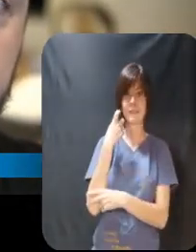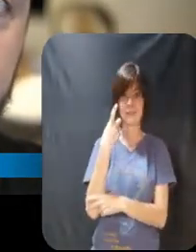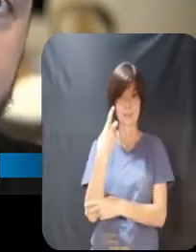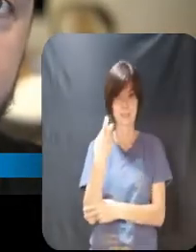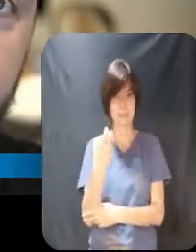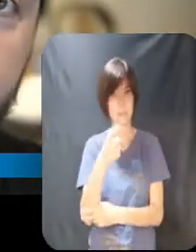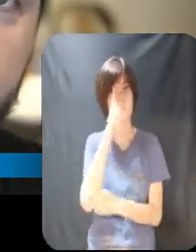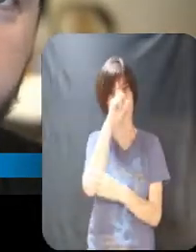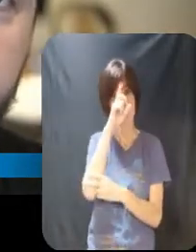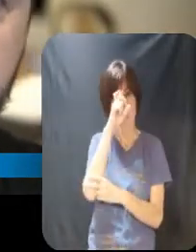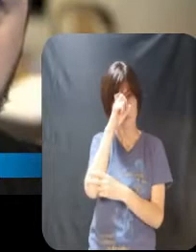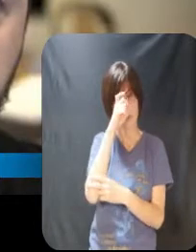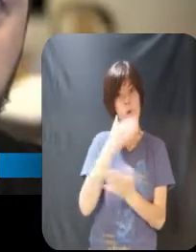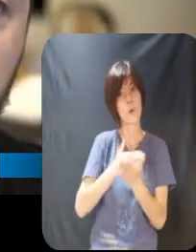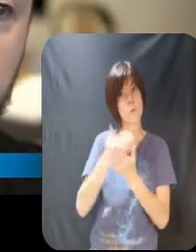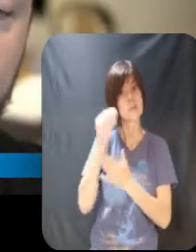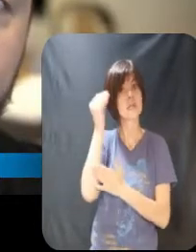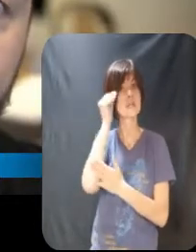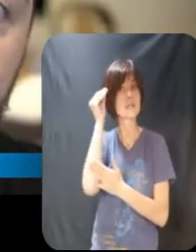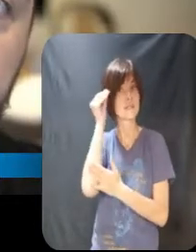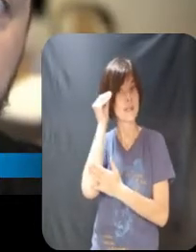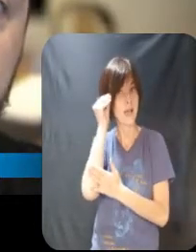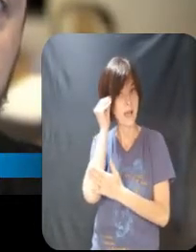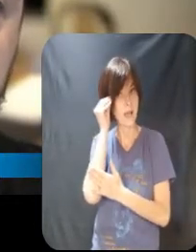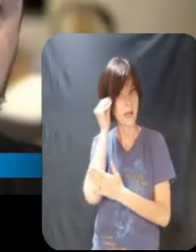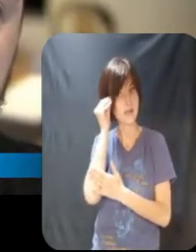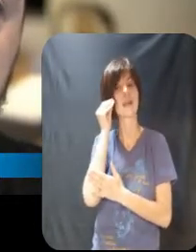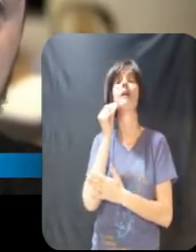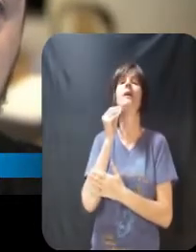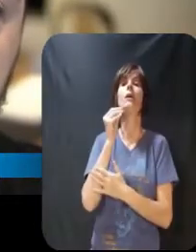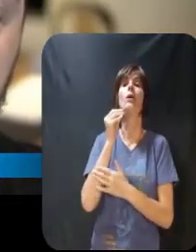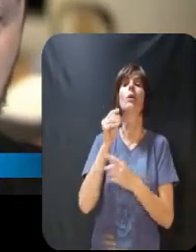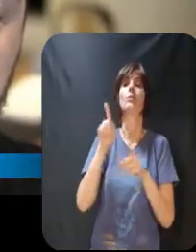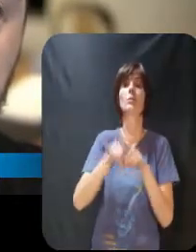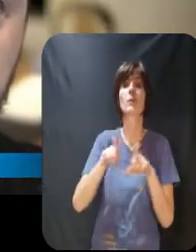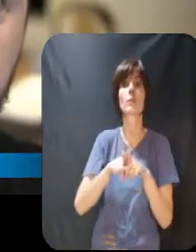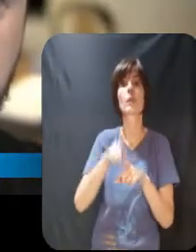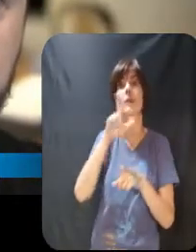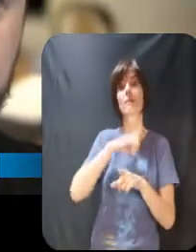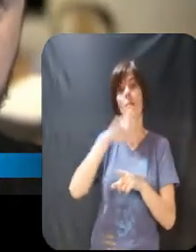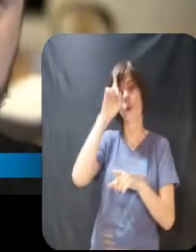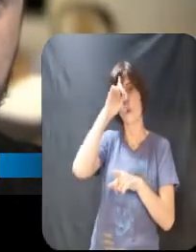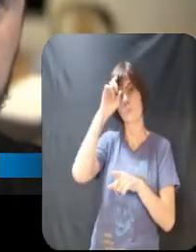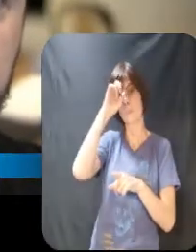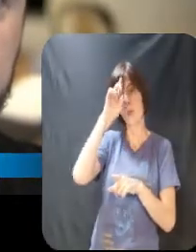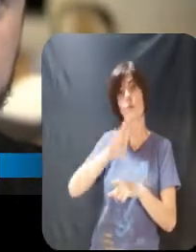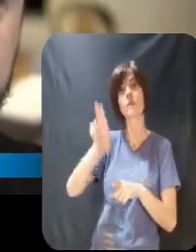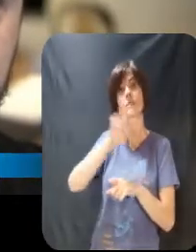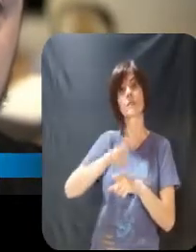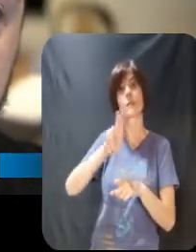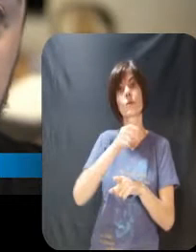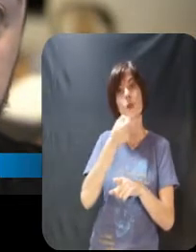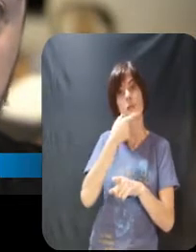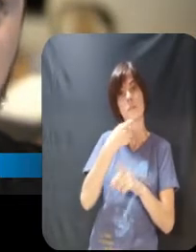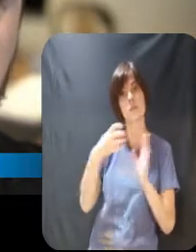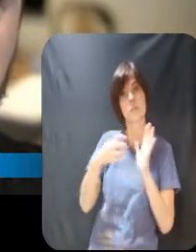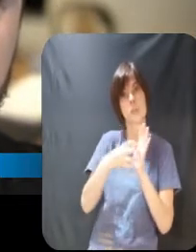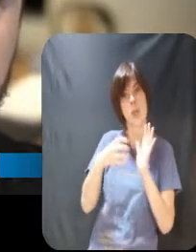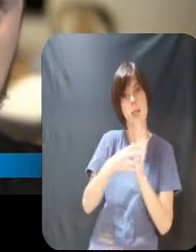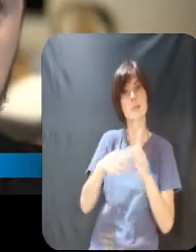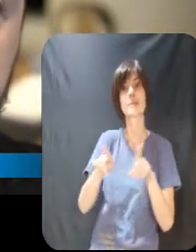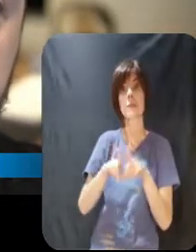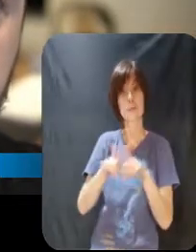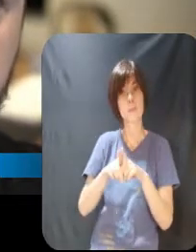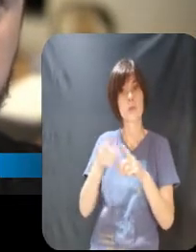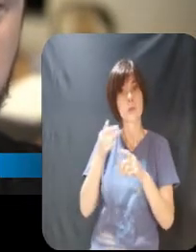como tem hospitais testando medicamentos contra o HIV que parecem que funcionam contra o coronavírus também. Mas a gente tem que esperar esses testes para